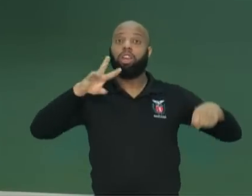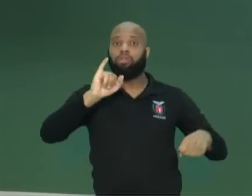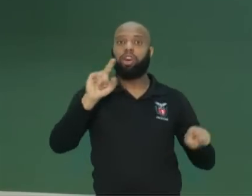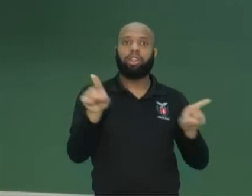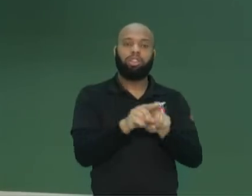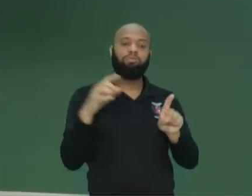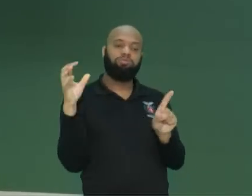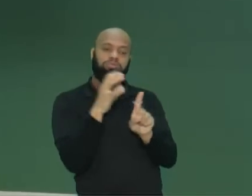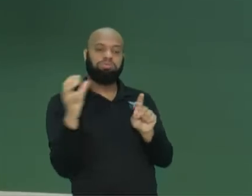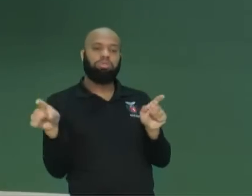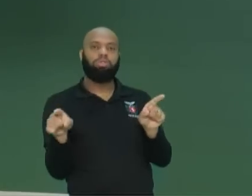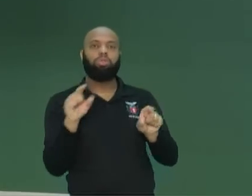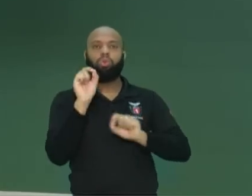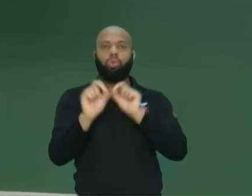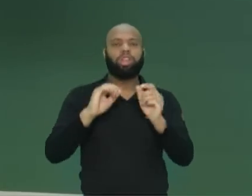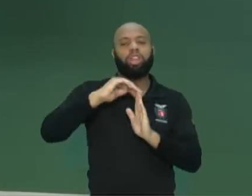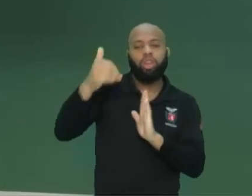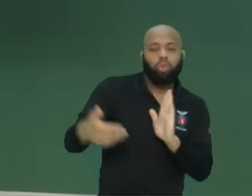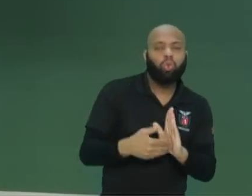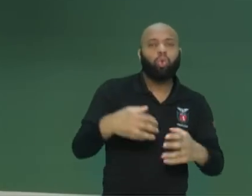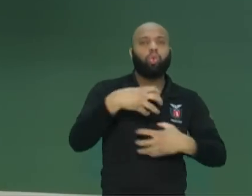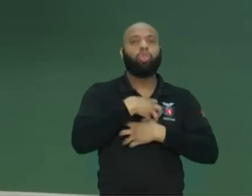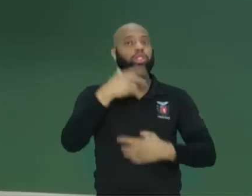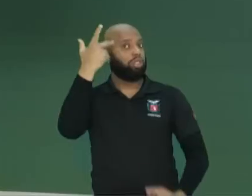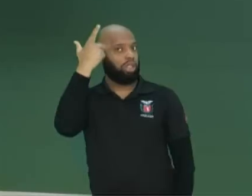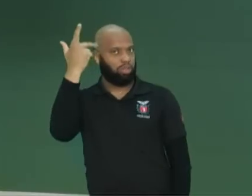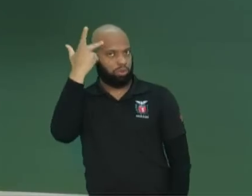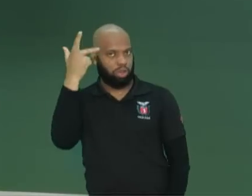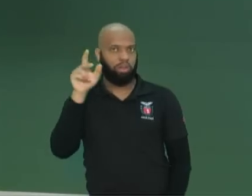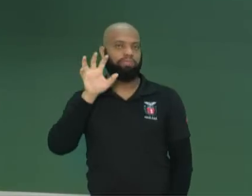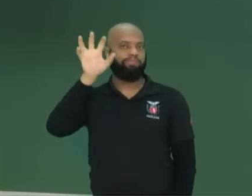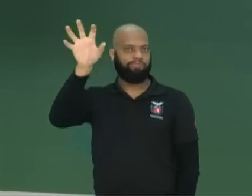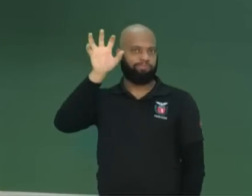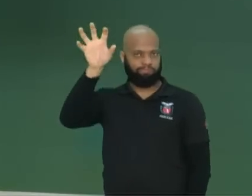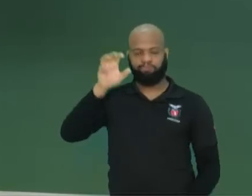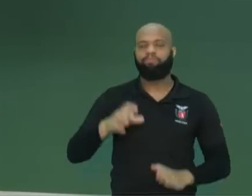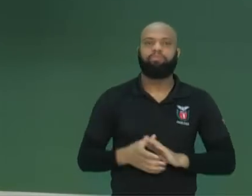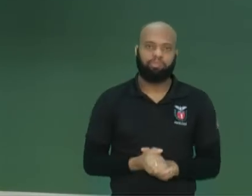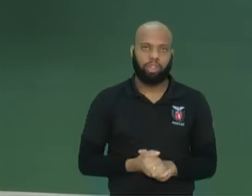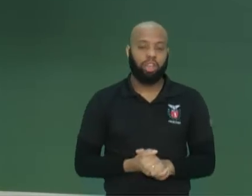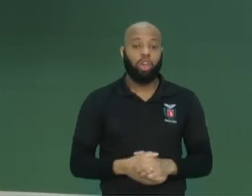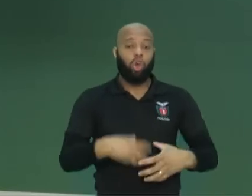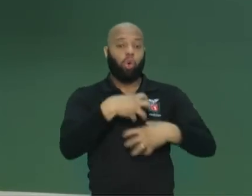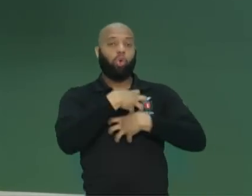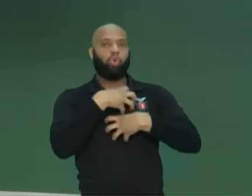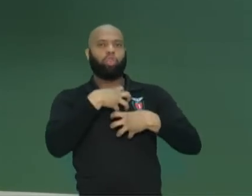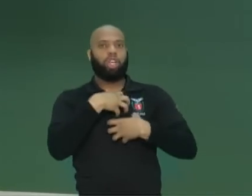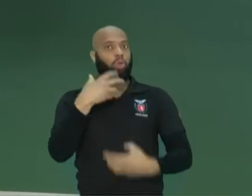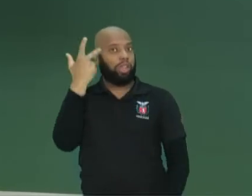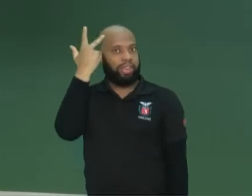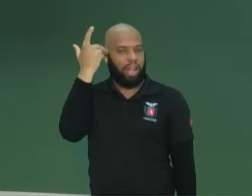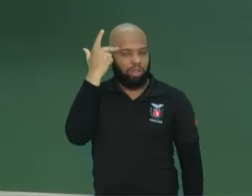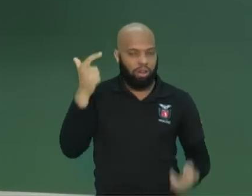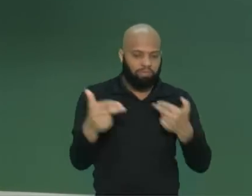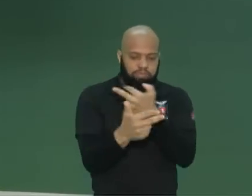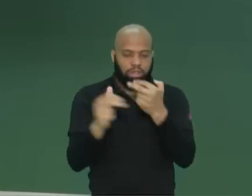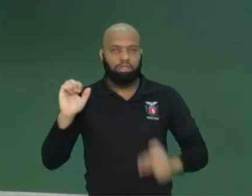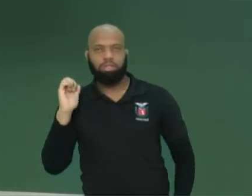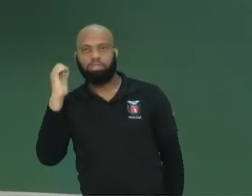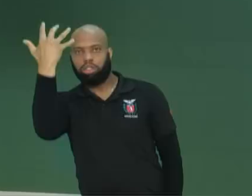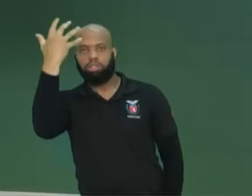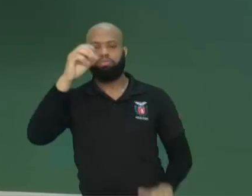afetar significativamente toda a dinâmica natural daquela região. A forma natural como as coisas acontecem